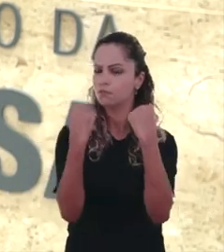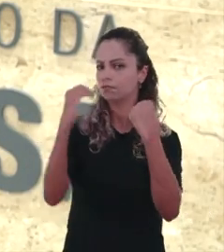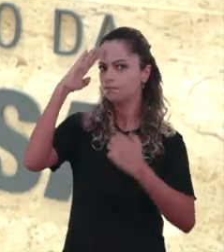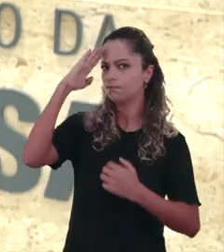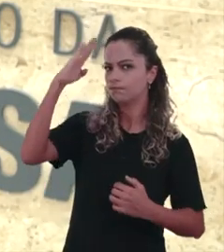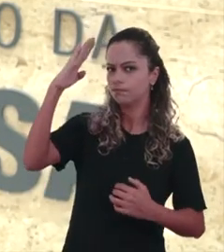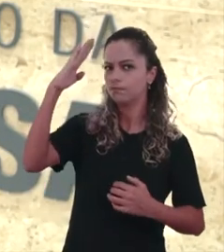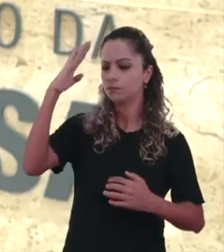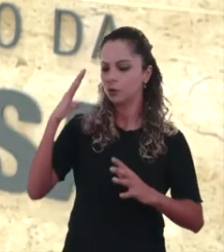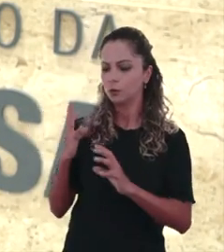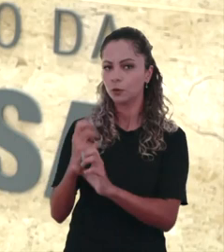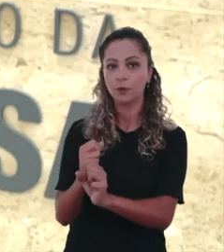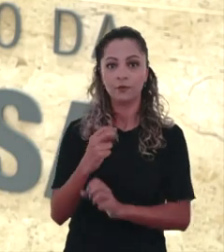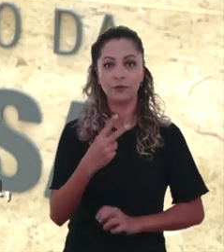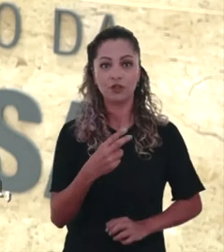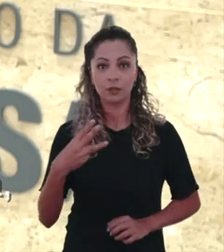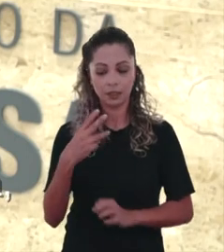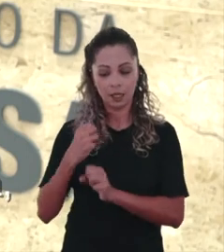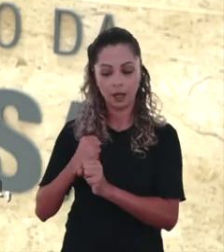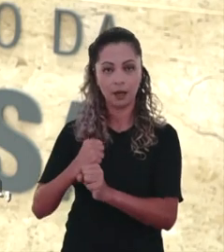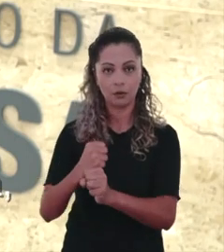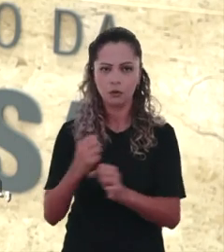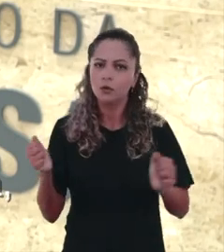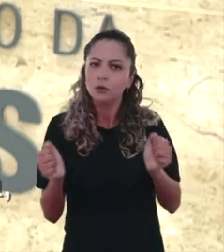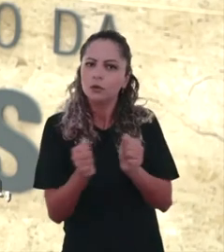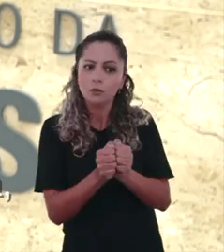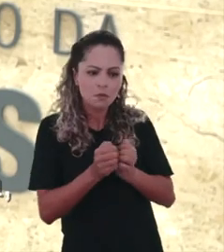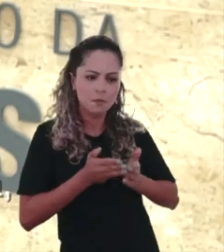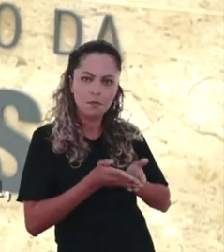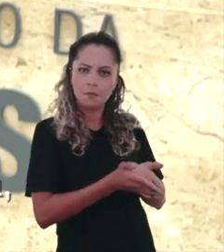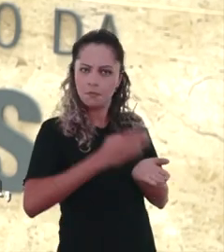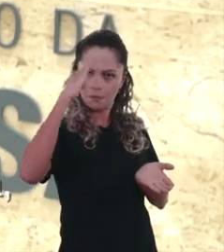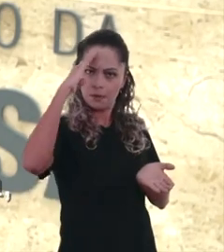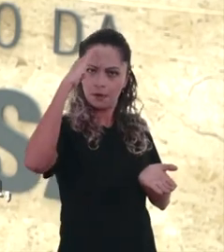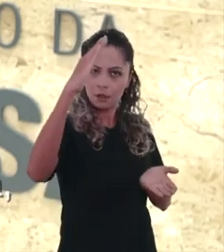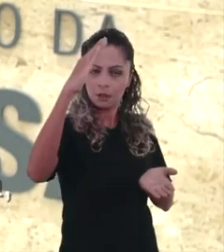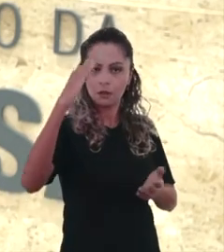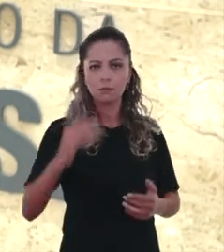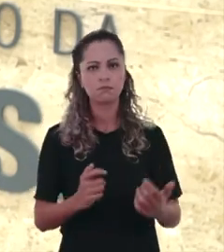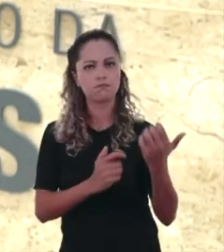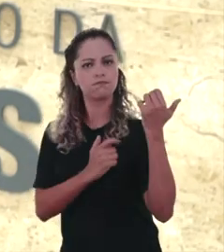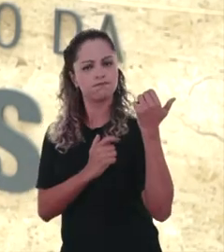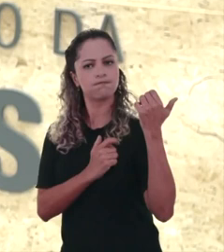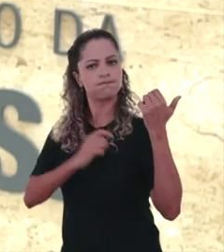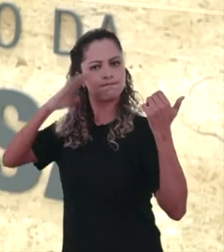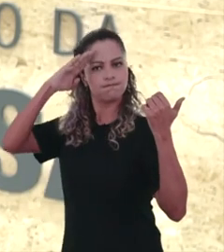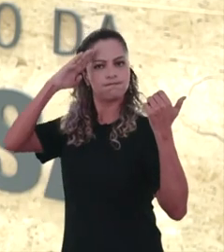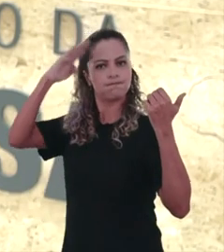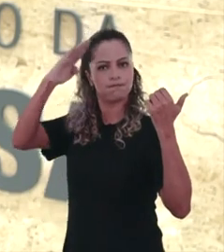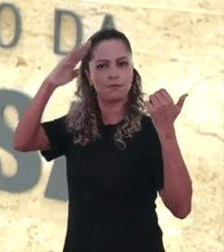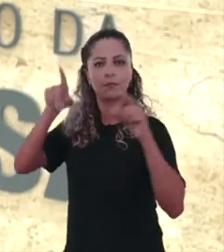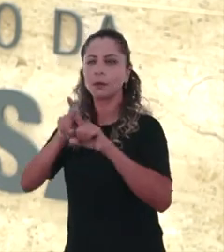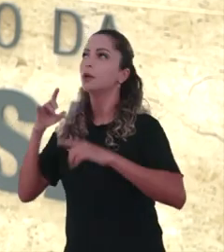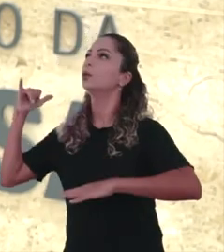anos, consolidando-se ao lado da Marinha, do Exército e da Aeronáutica, como uma instituição